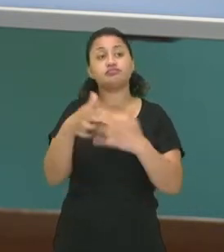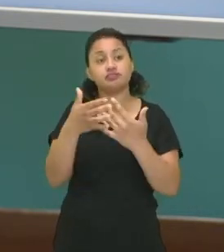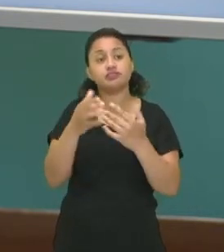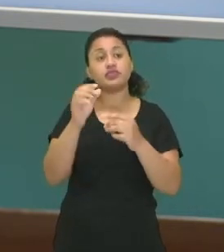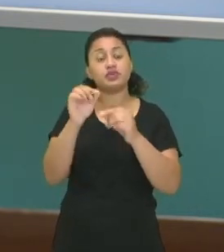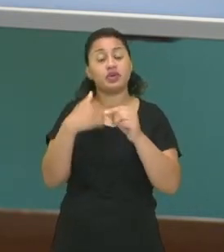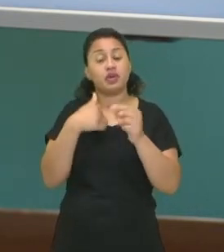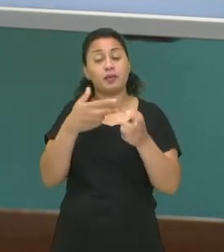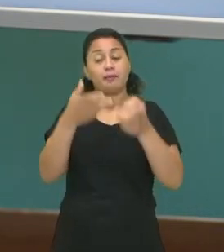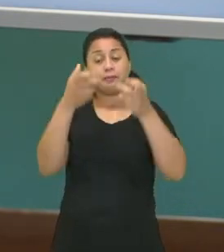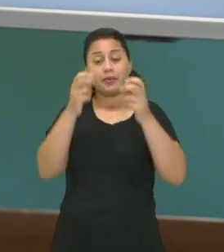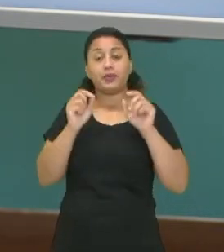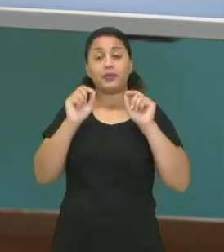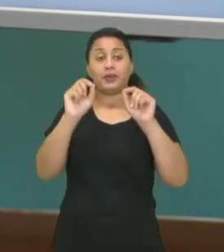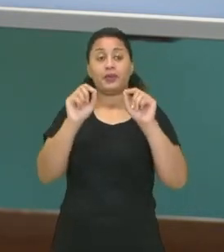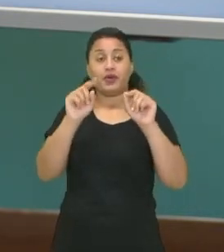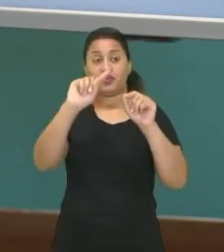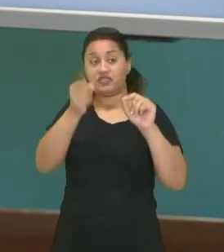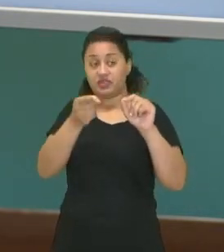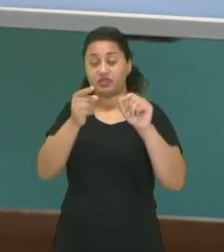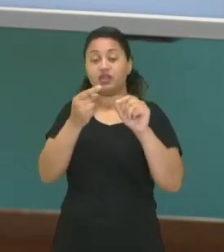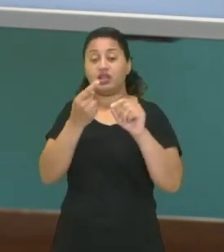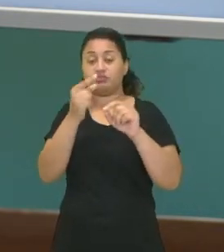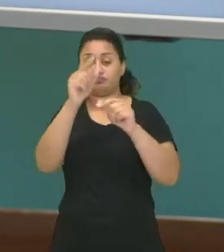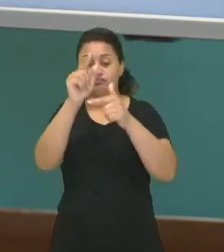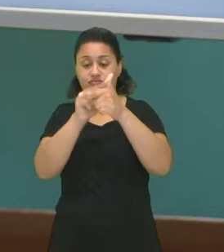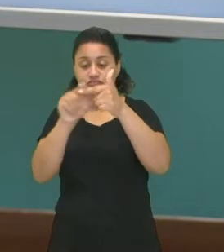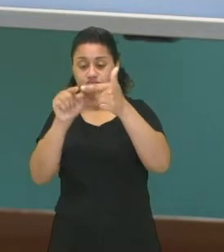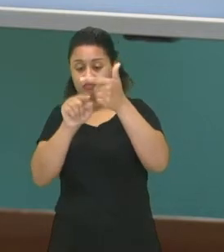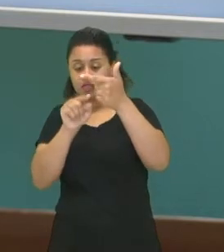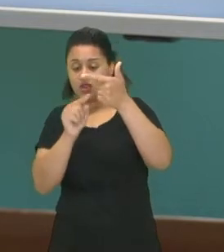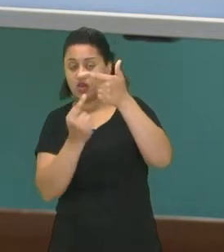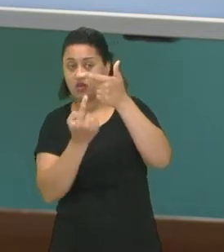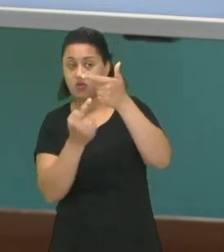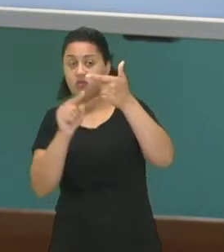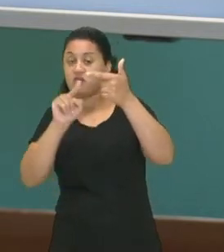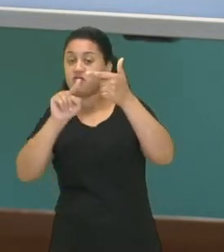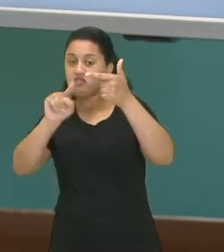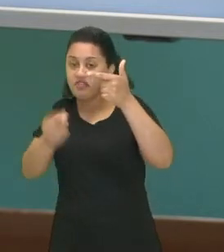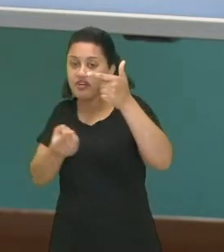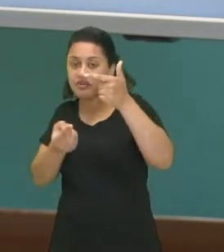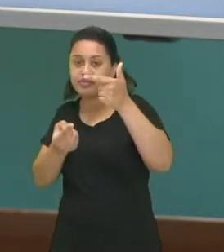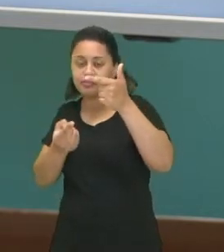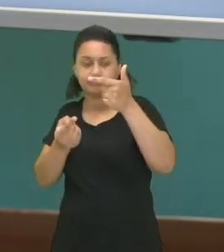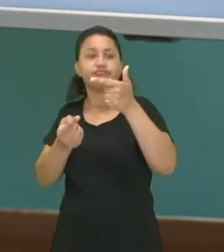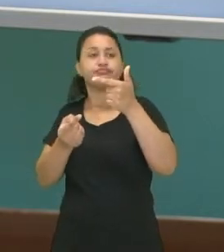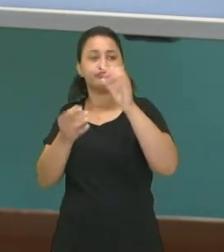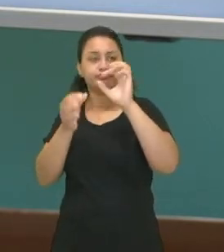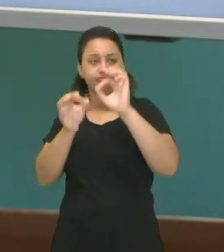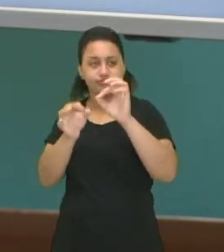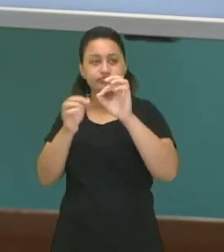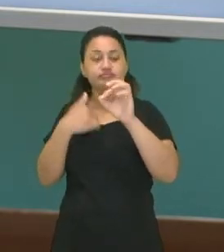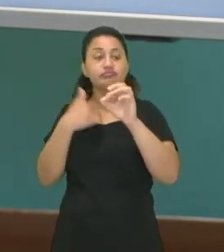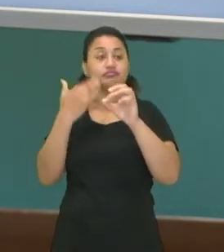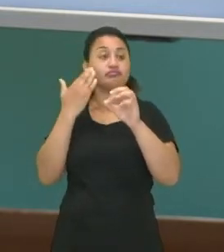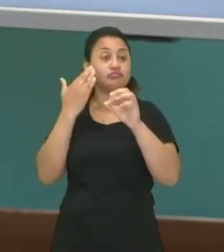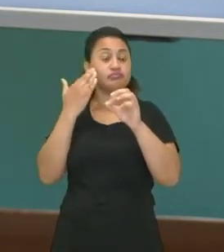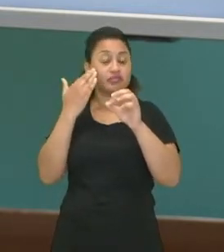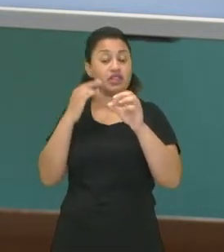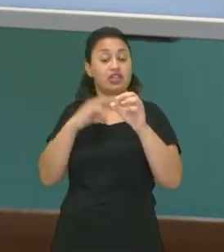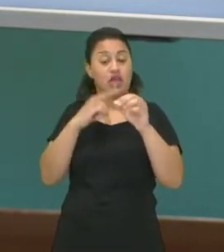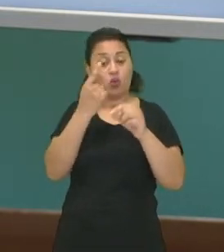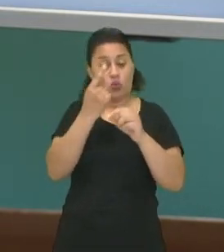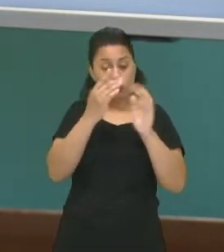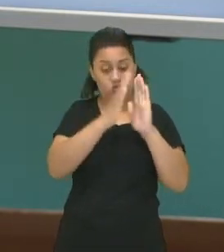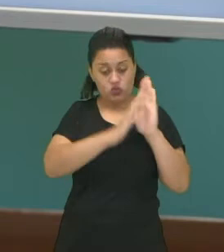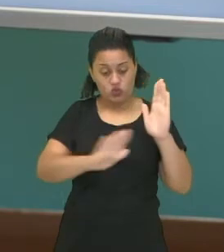gente identifica, né, a vírgula no quociente para separar a parte inteira da parte decimal, porque a gente vai ter um pedaço